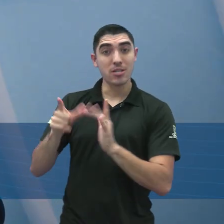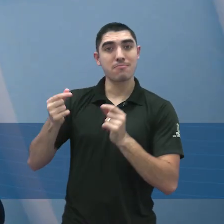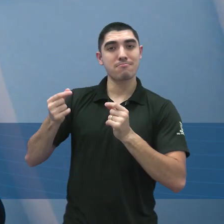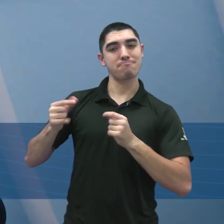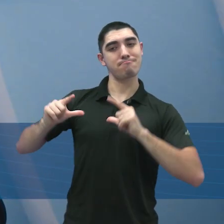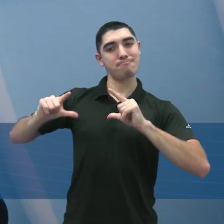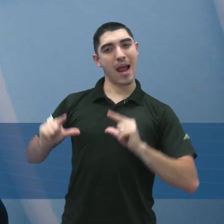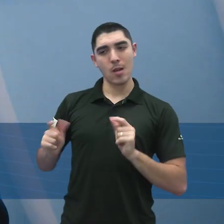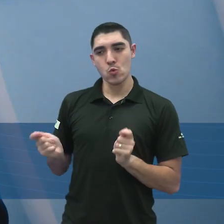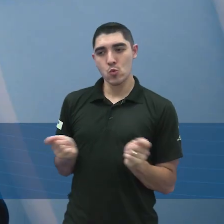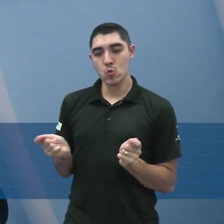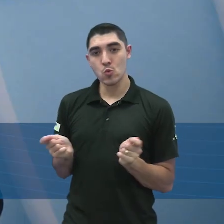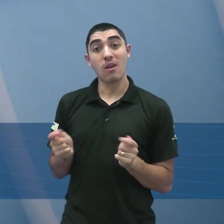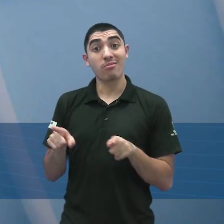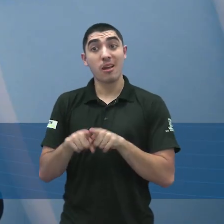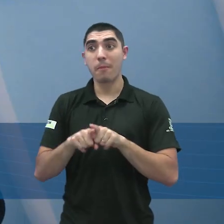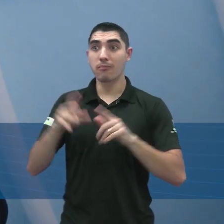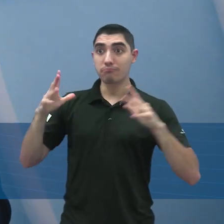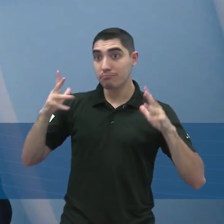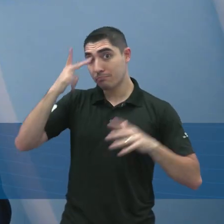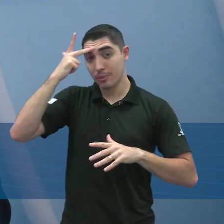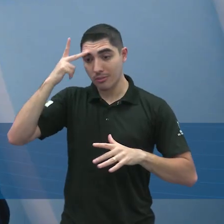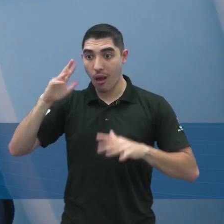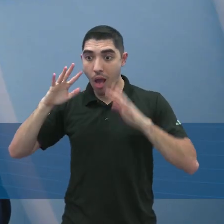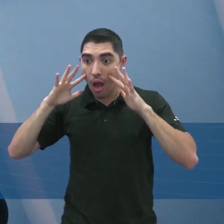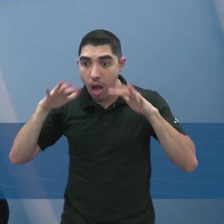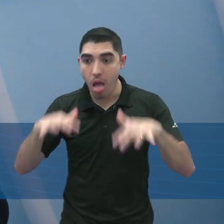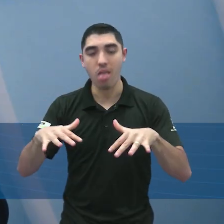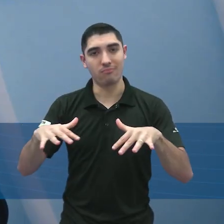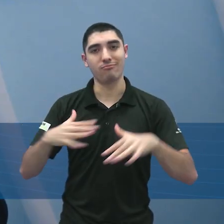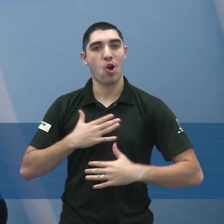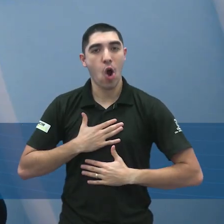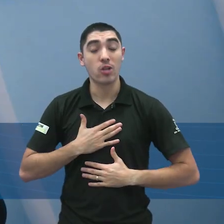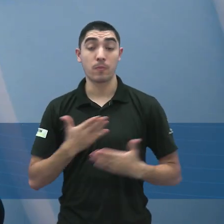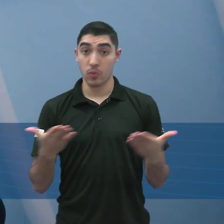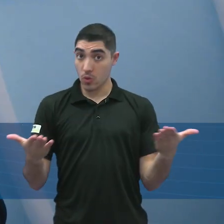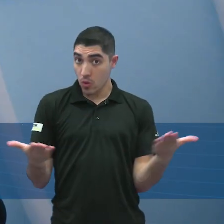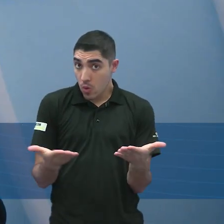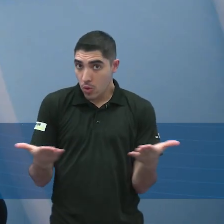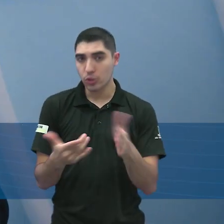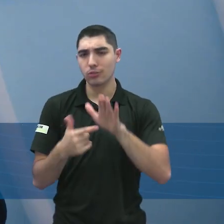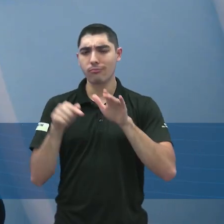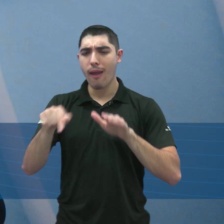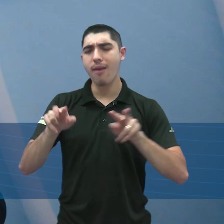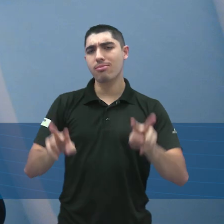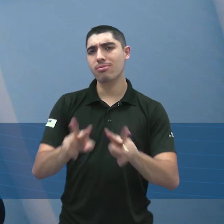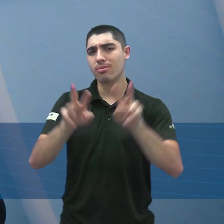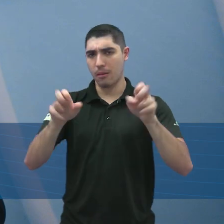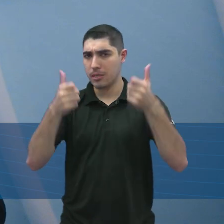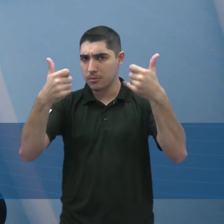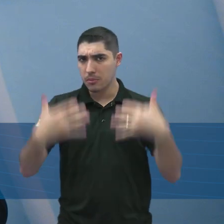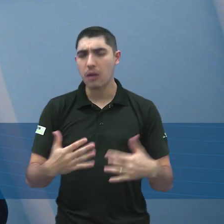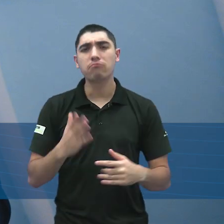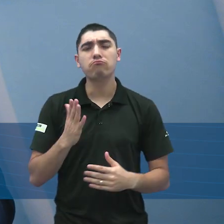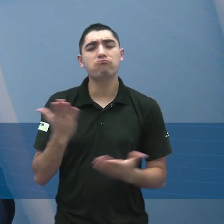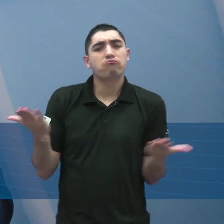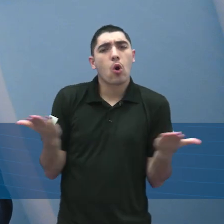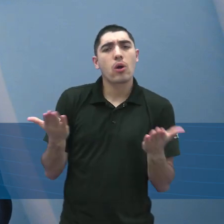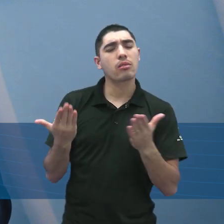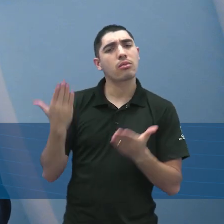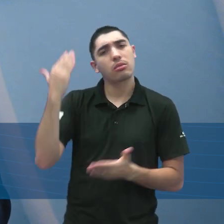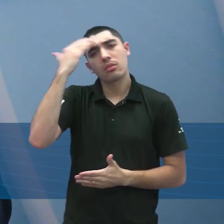mais visibilidade. Hoje, vamos explorar esses pontos e entender como o